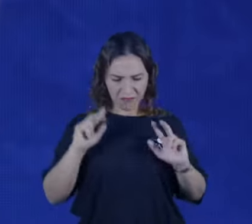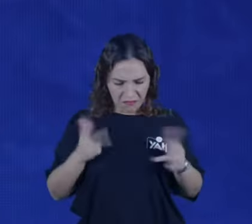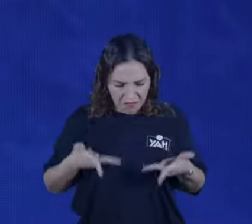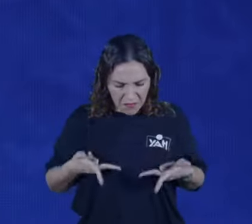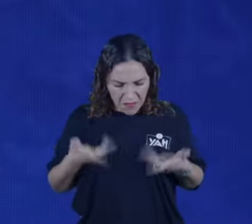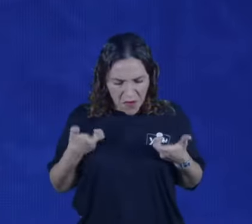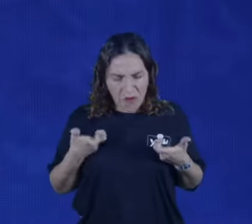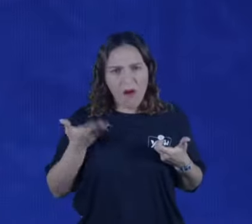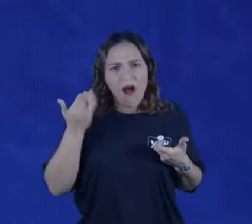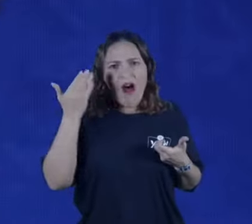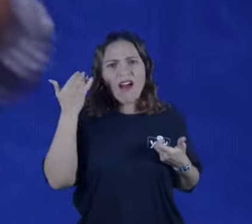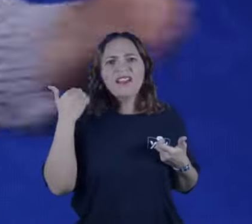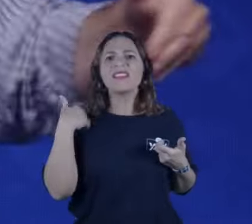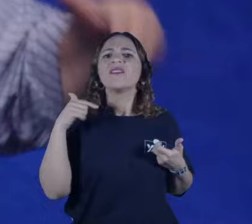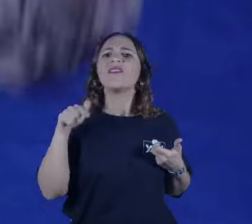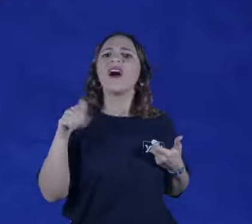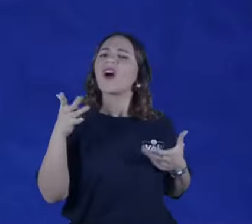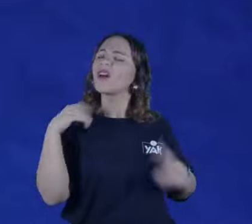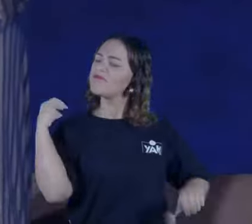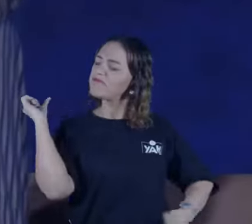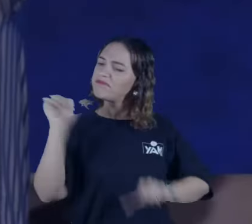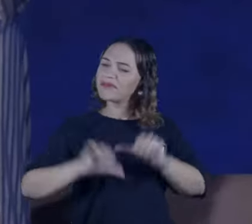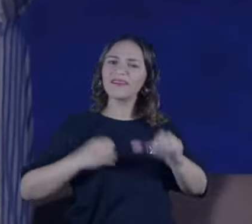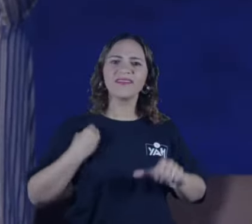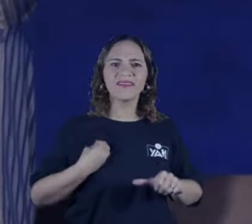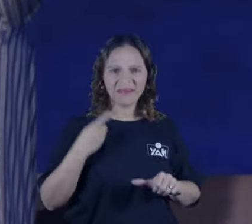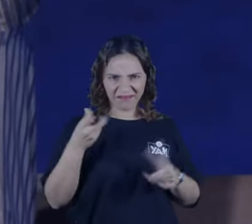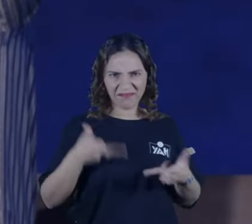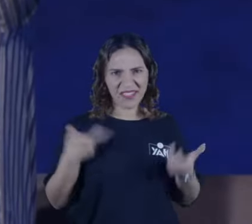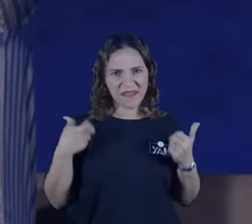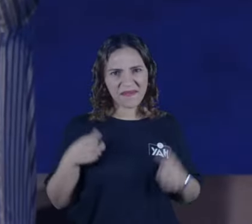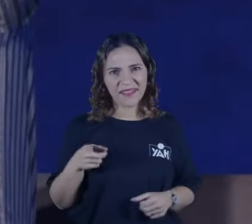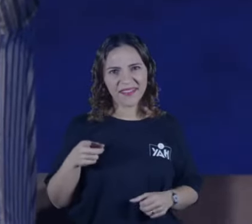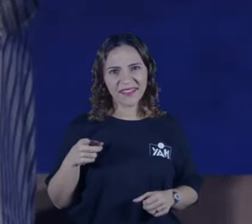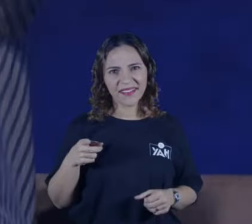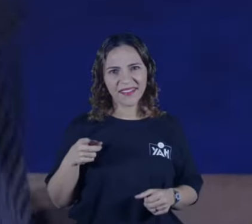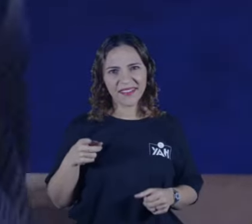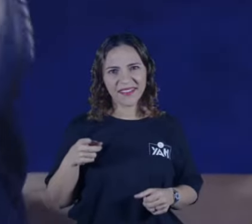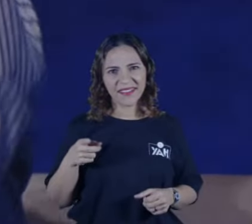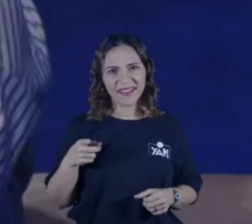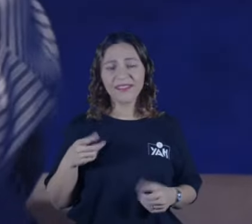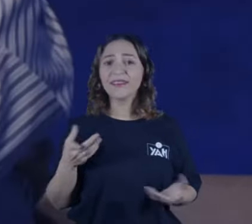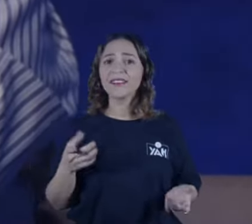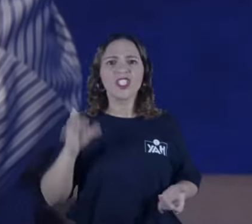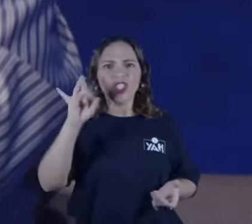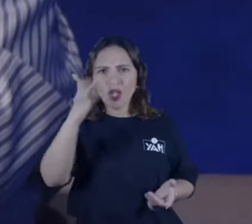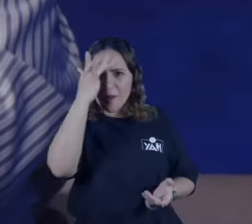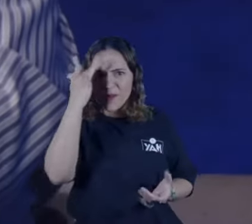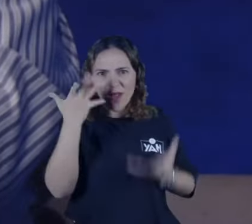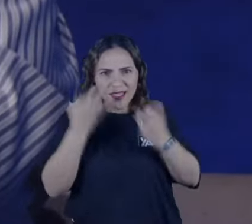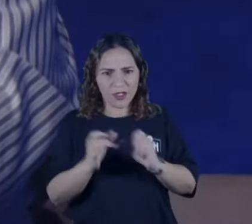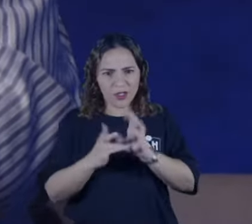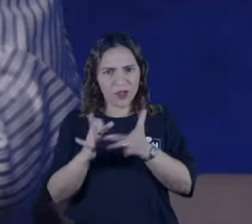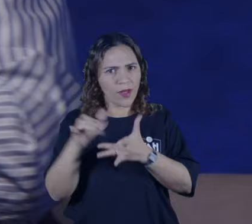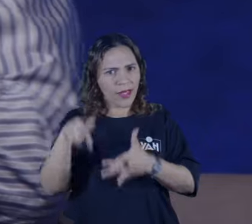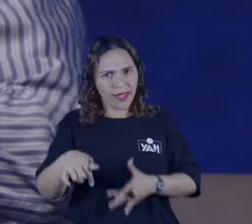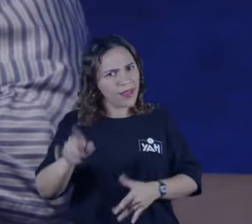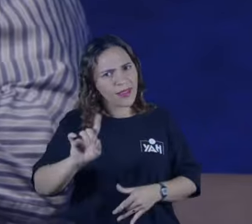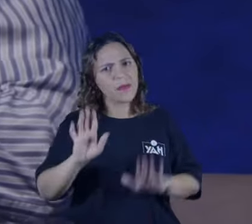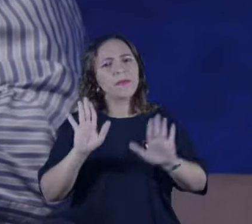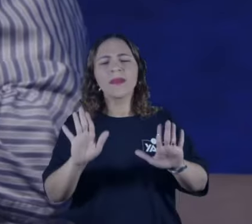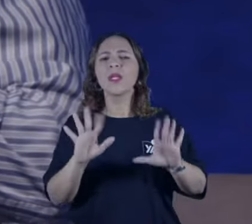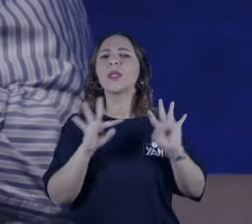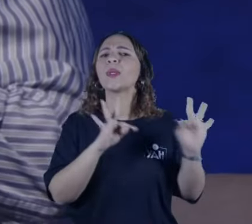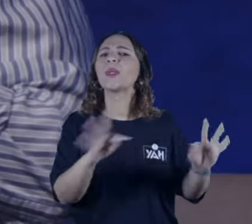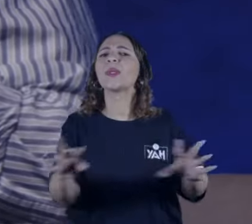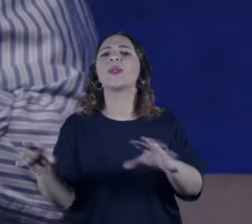falar: puxa vida, eu era assim, hoje Deus mudou a minha vida. Quantos podem ver isso? Não só os que se converteram aqui, mas